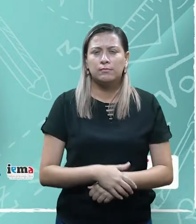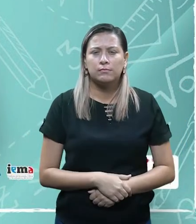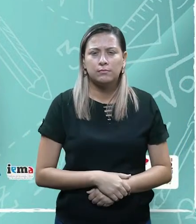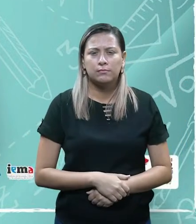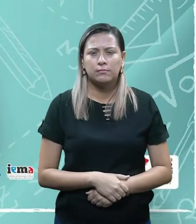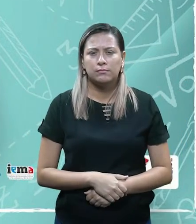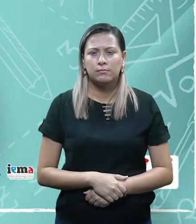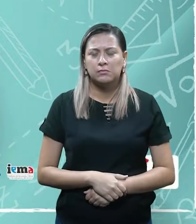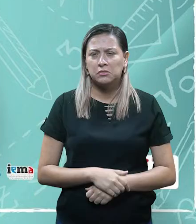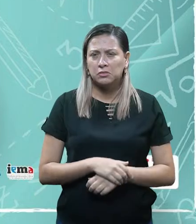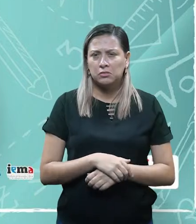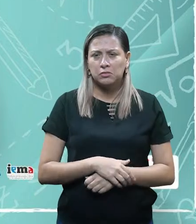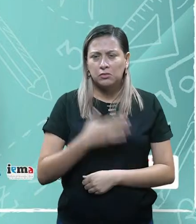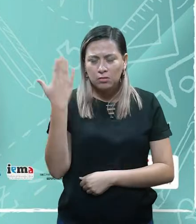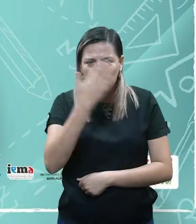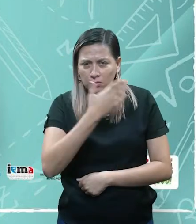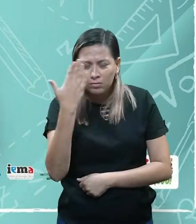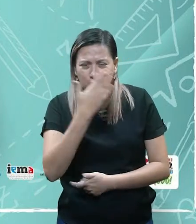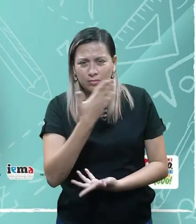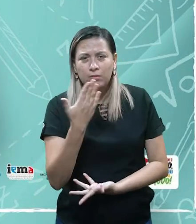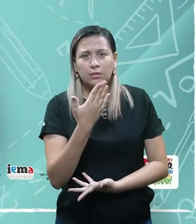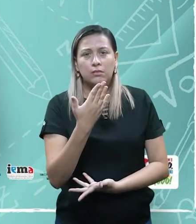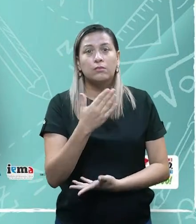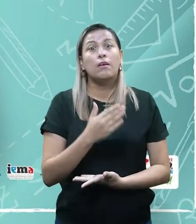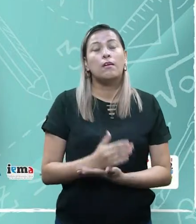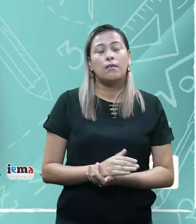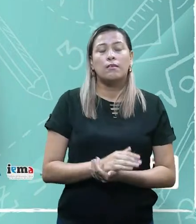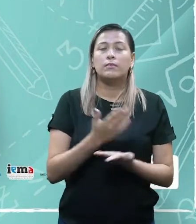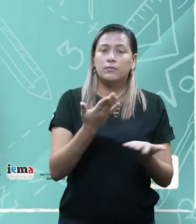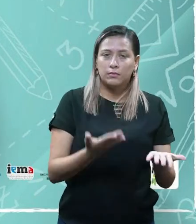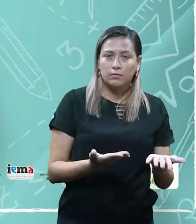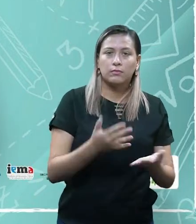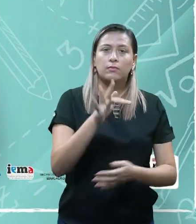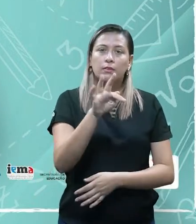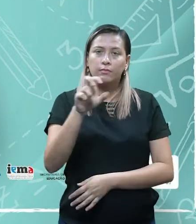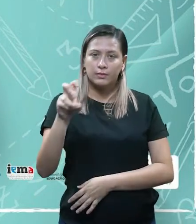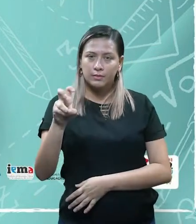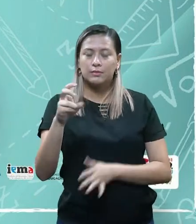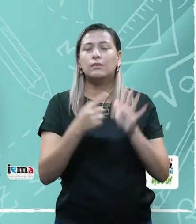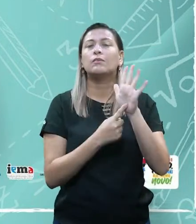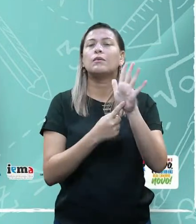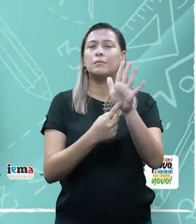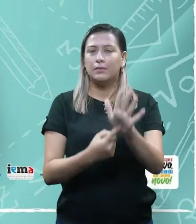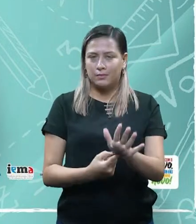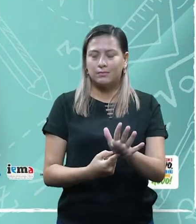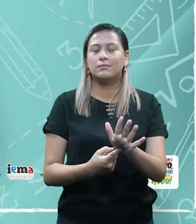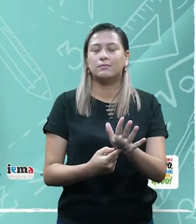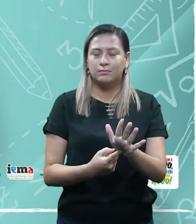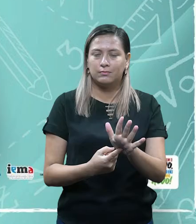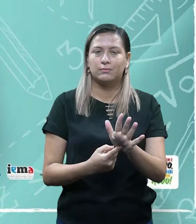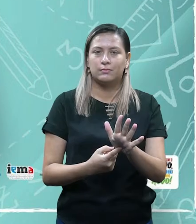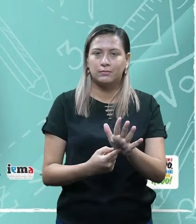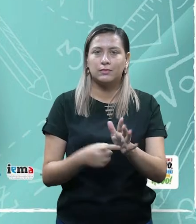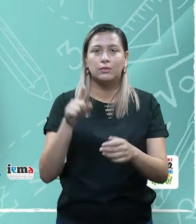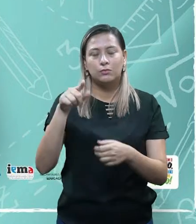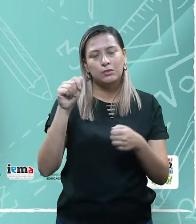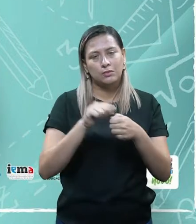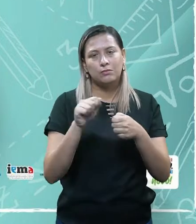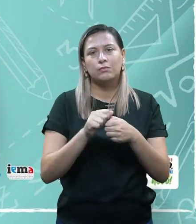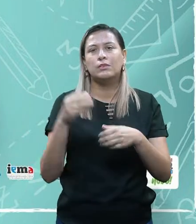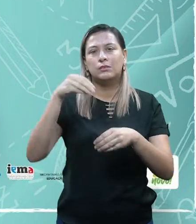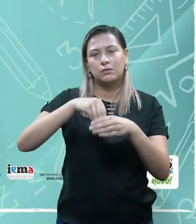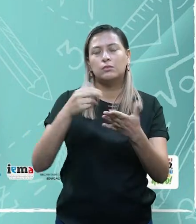sem aparecer, quando você aciona o Ctrl F5, ela aparece lá todas as marcações que foram feitas no teu